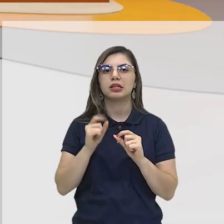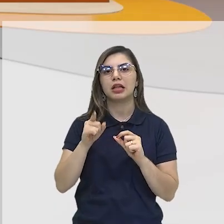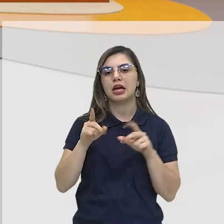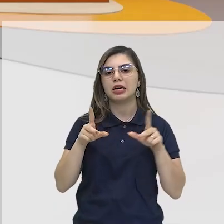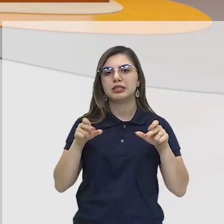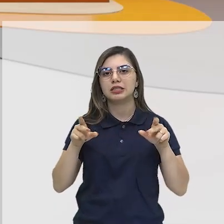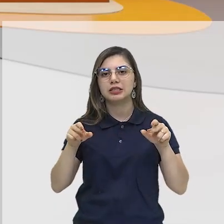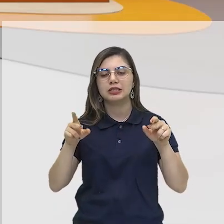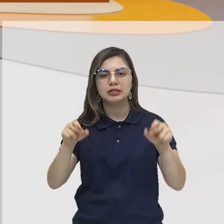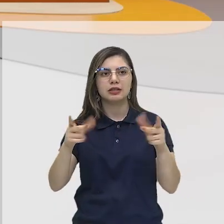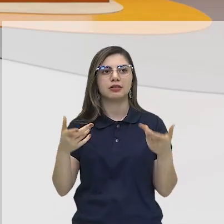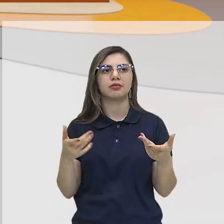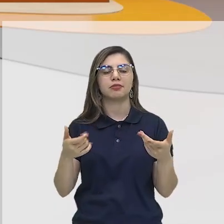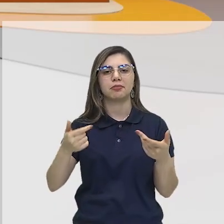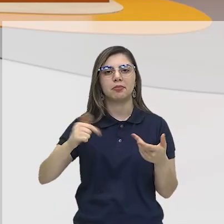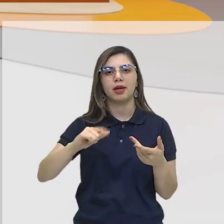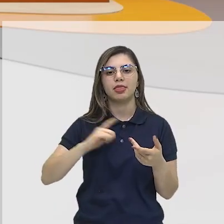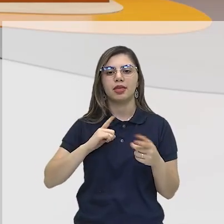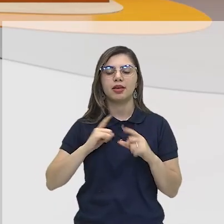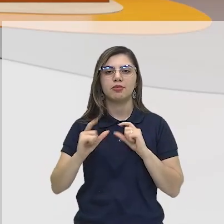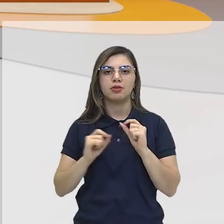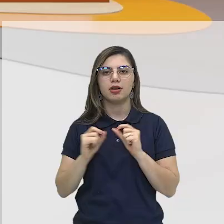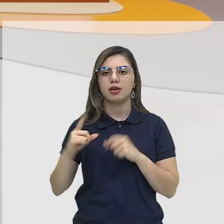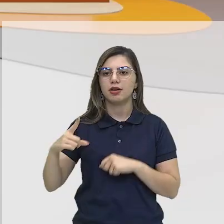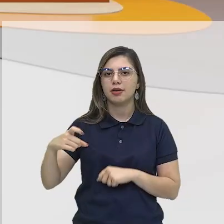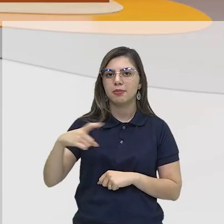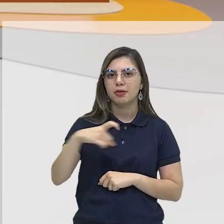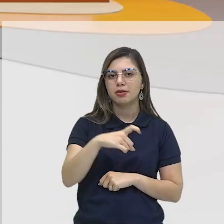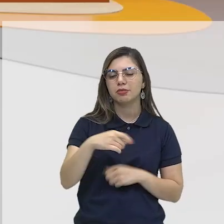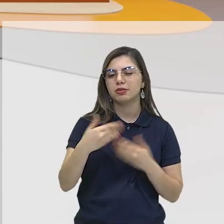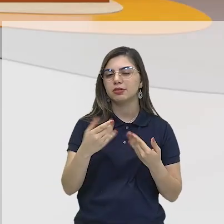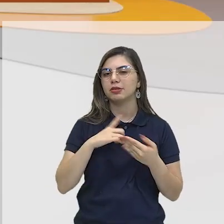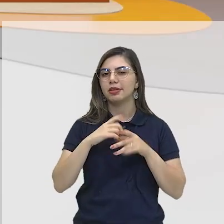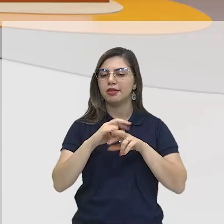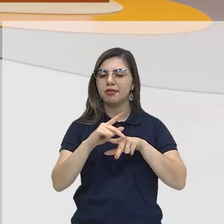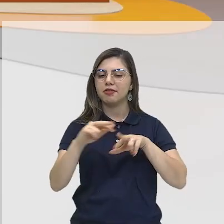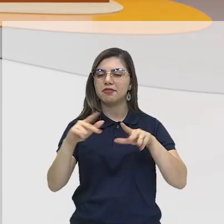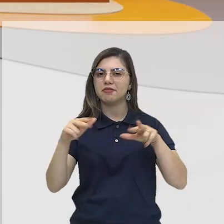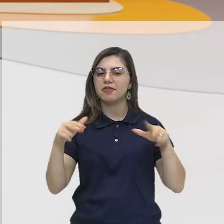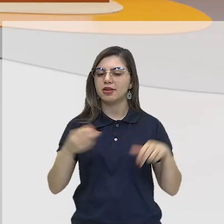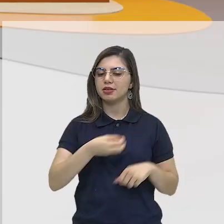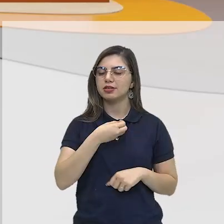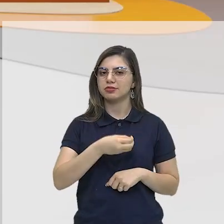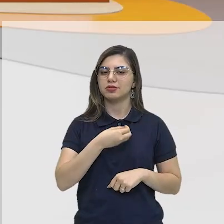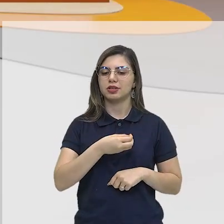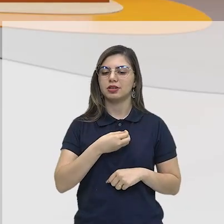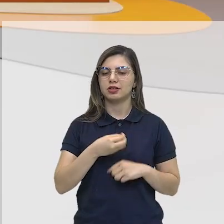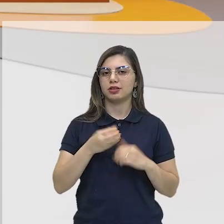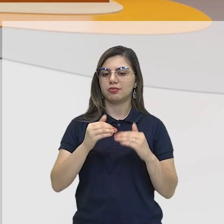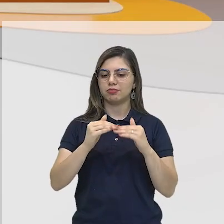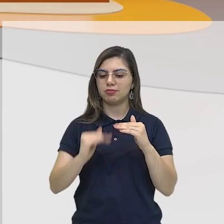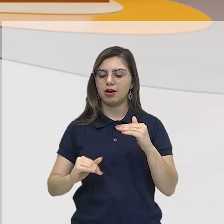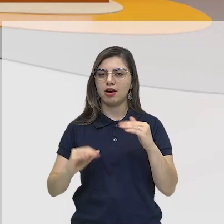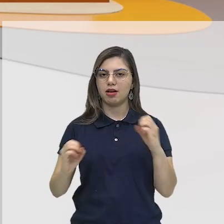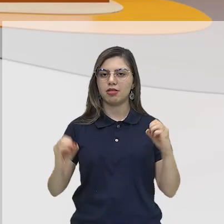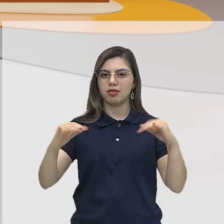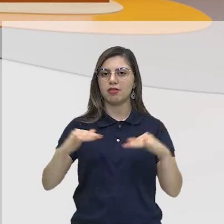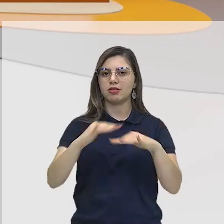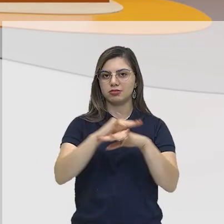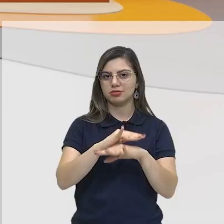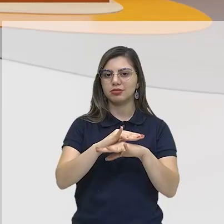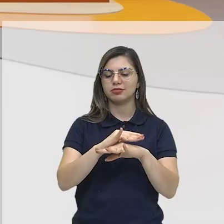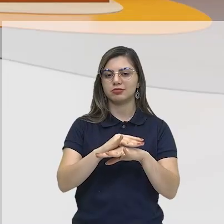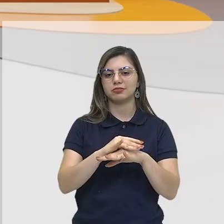caranguejos. Então, a gente tem uma diversidade de vida aquática e a pesca vai estar relacionada a